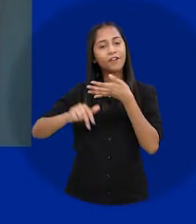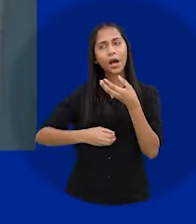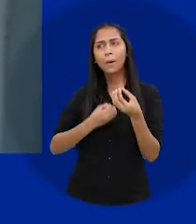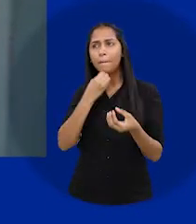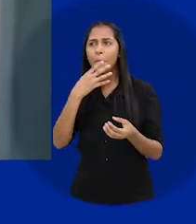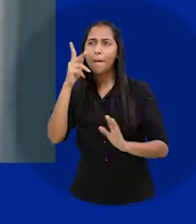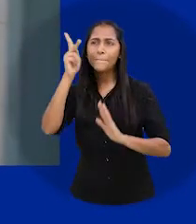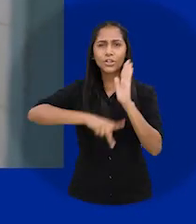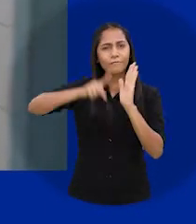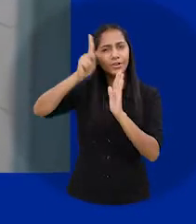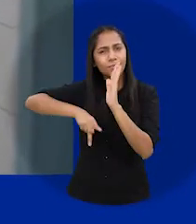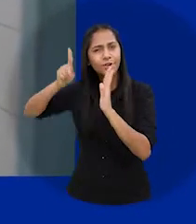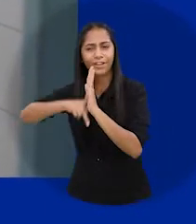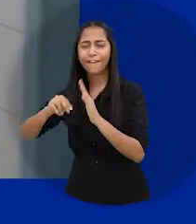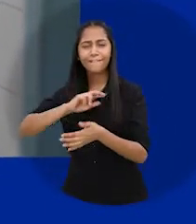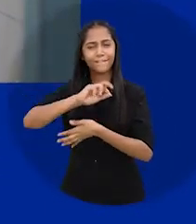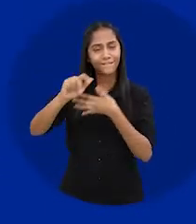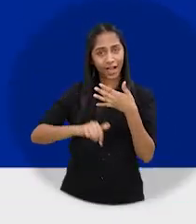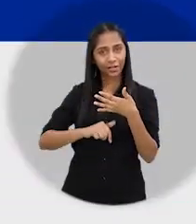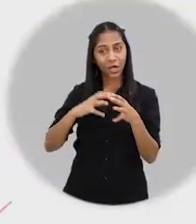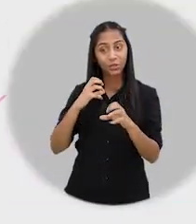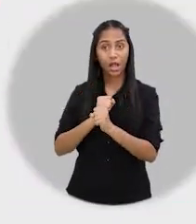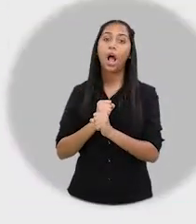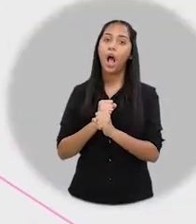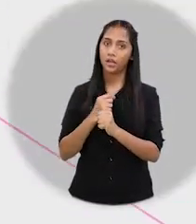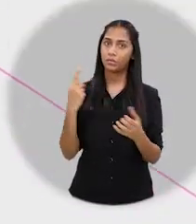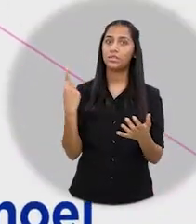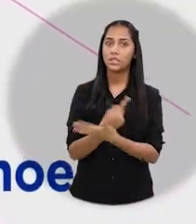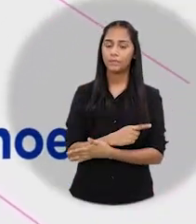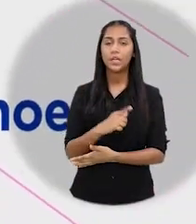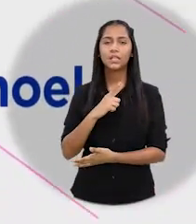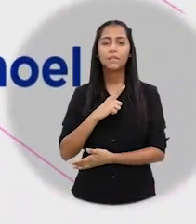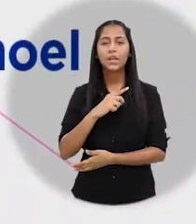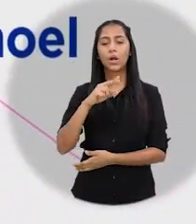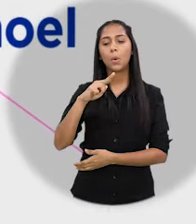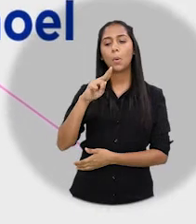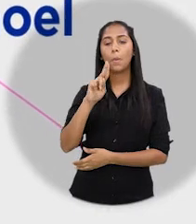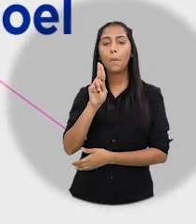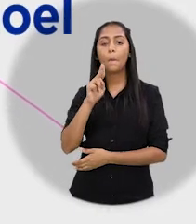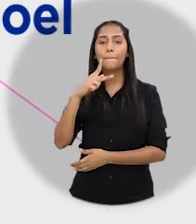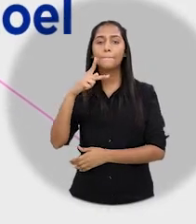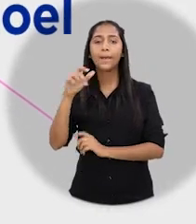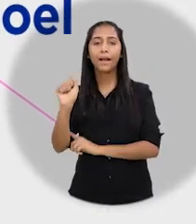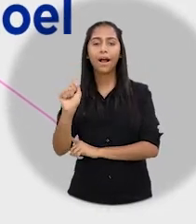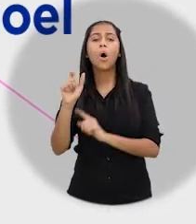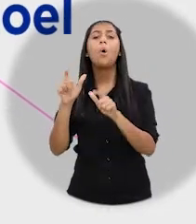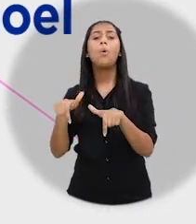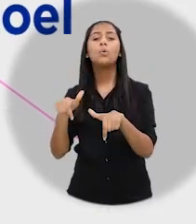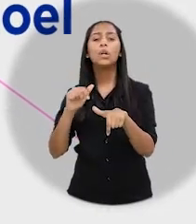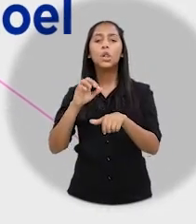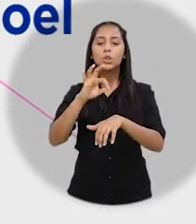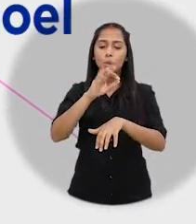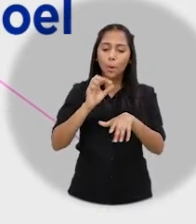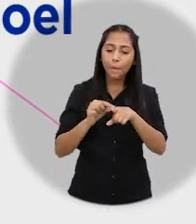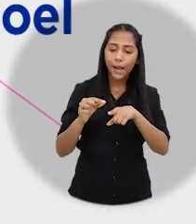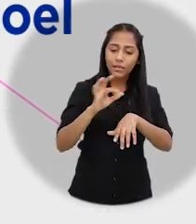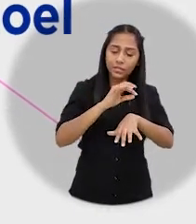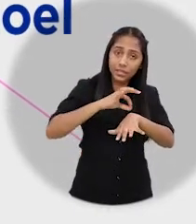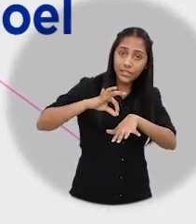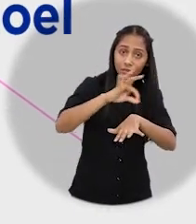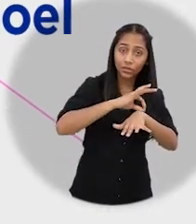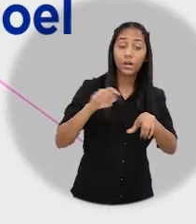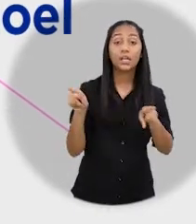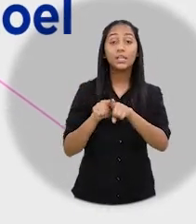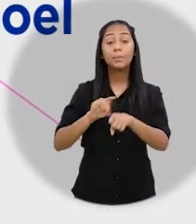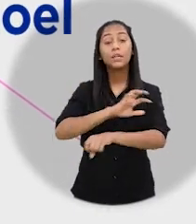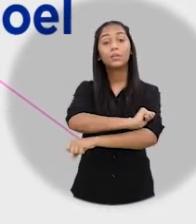bons projetos, a continuidade deveria ser realizada. Tivemos a UPA Conchecita Ciarlini, no Santo Antônio, e a